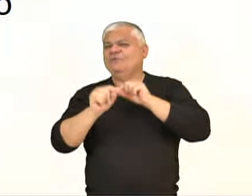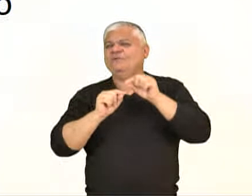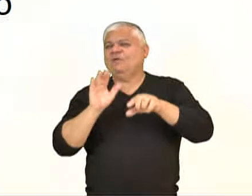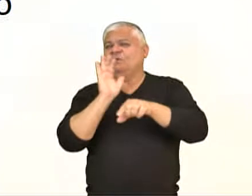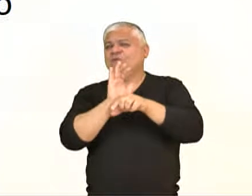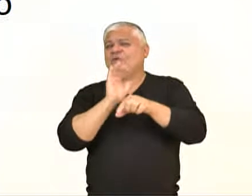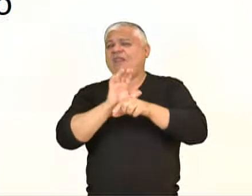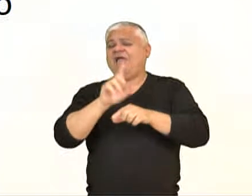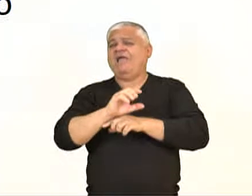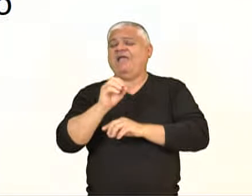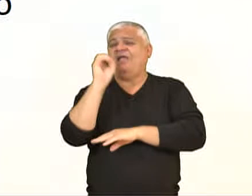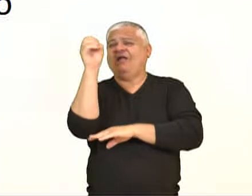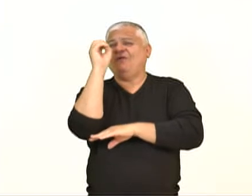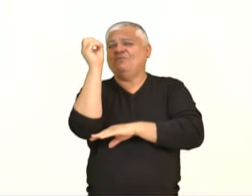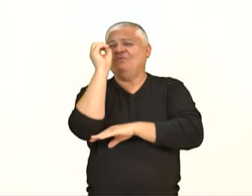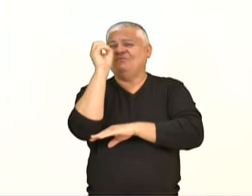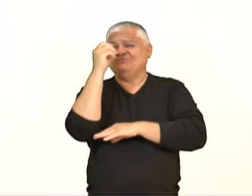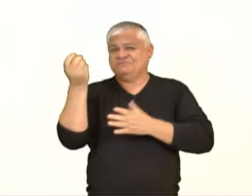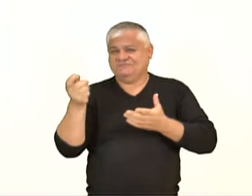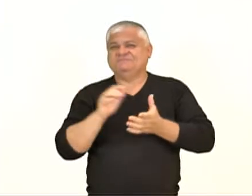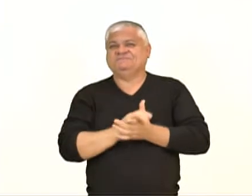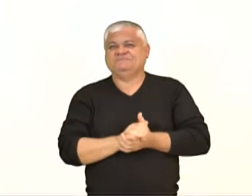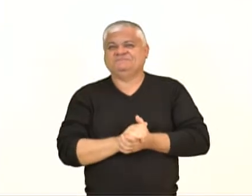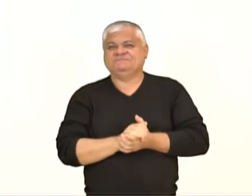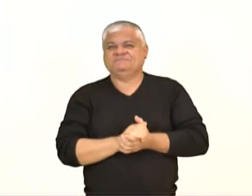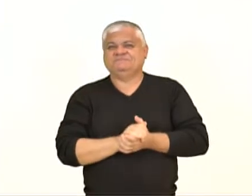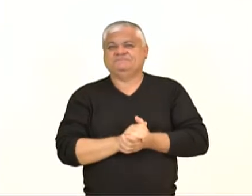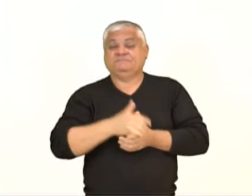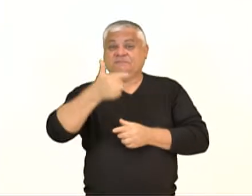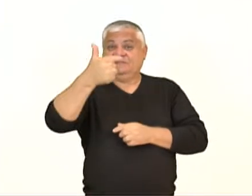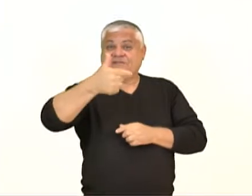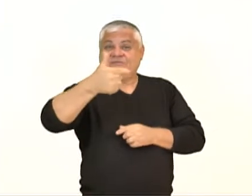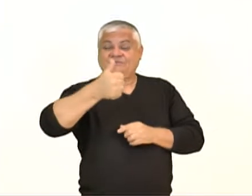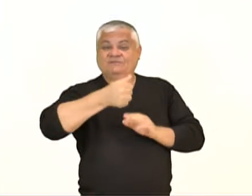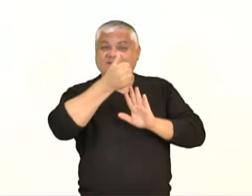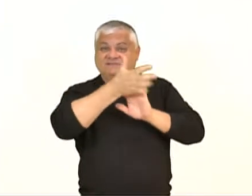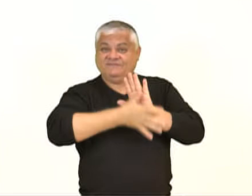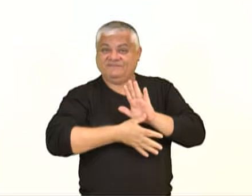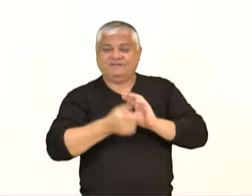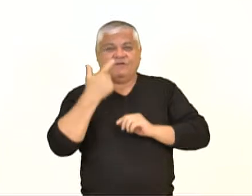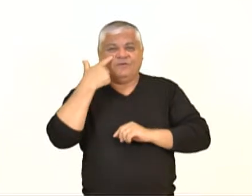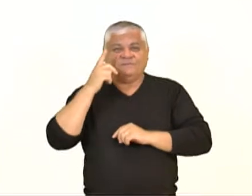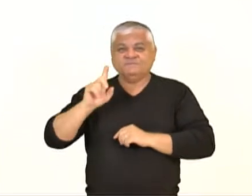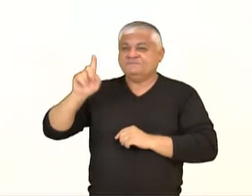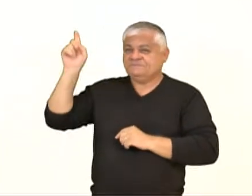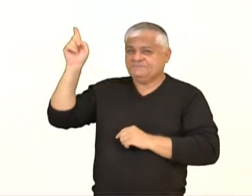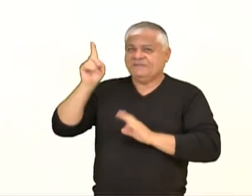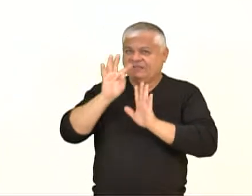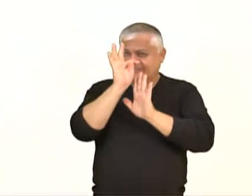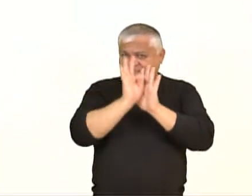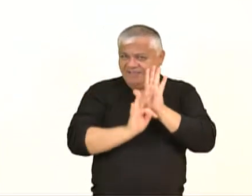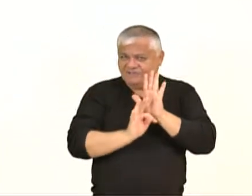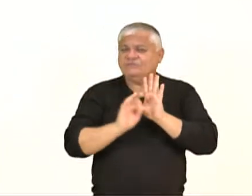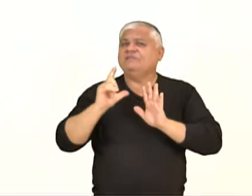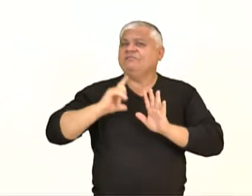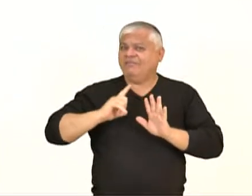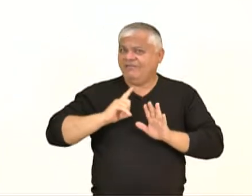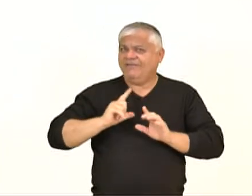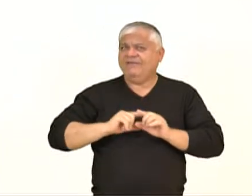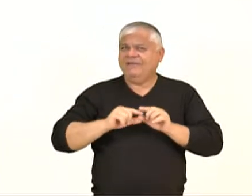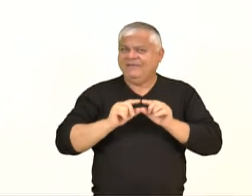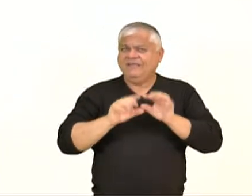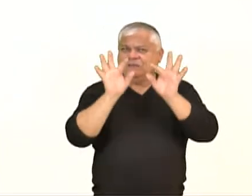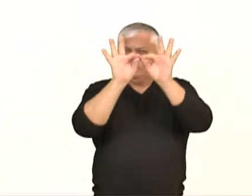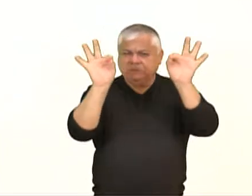Campeonato Gaúcho contra os outros. Nossa segunda reflexão, minha gente, observem que esse texto traz uma porção